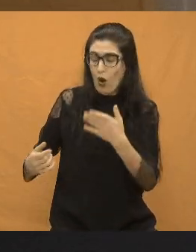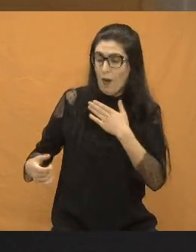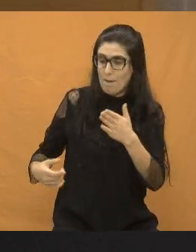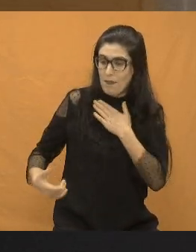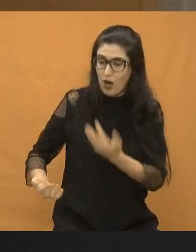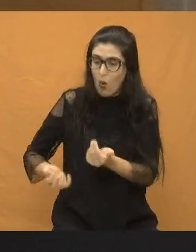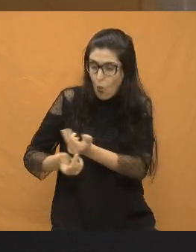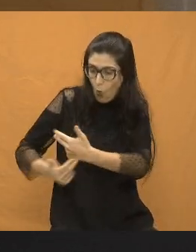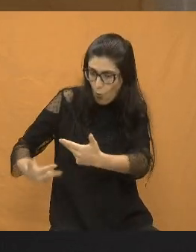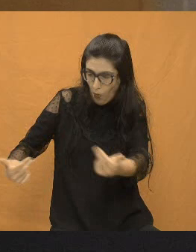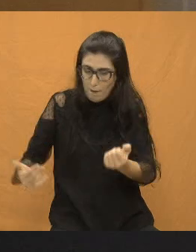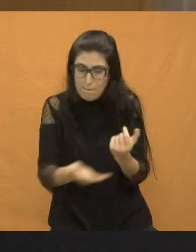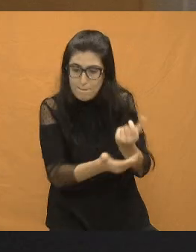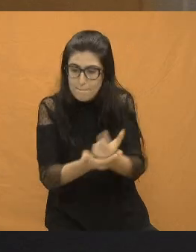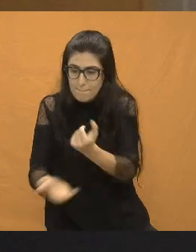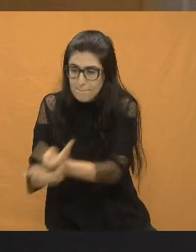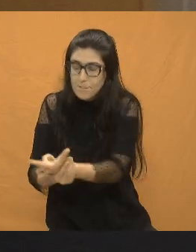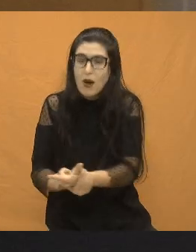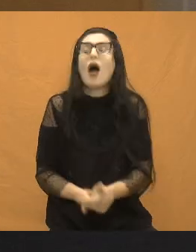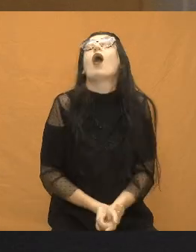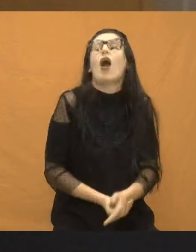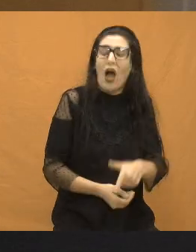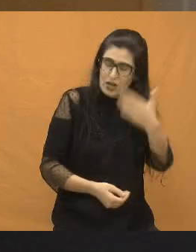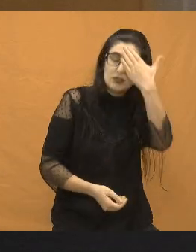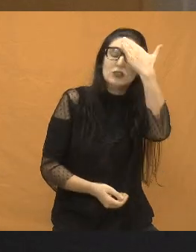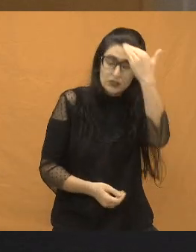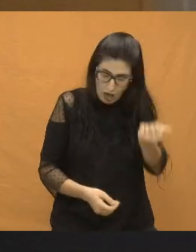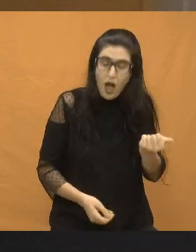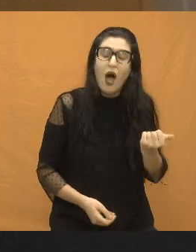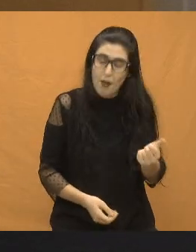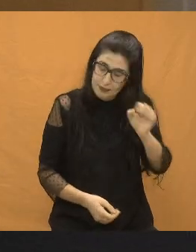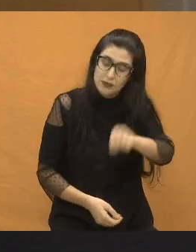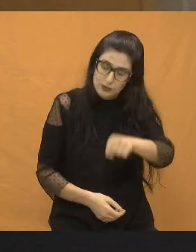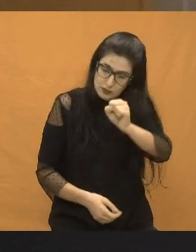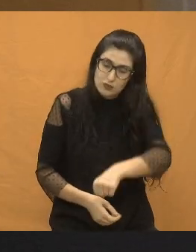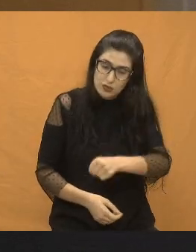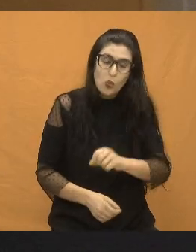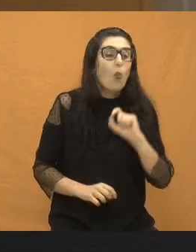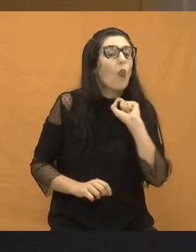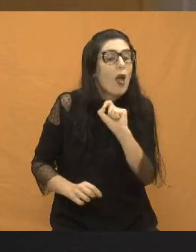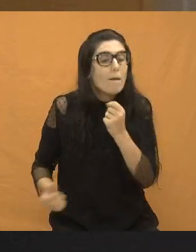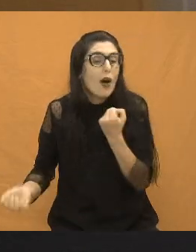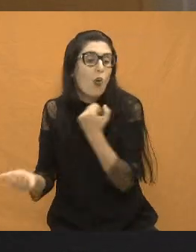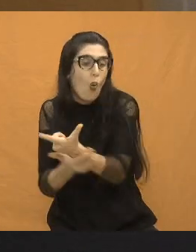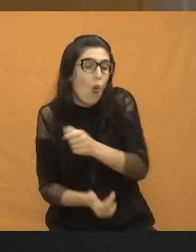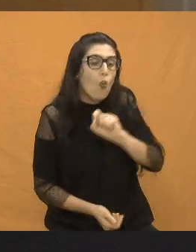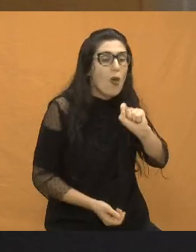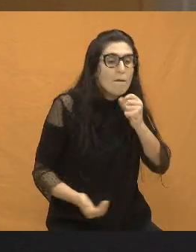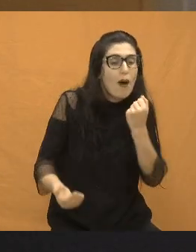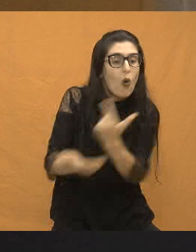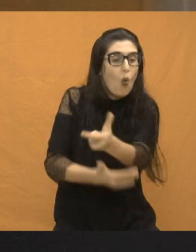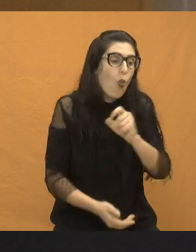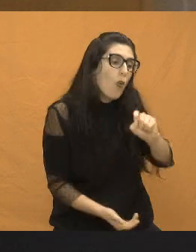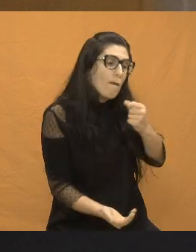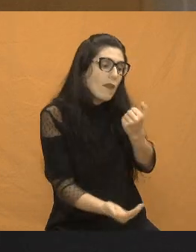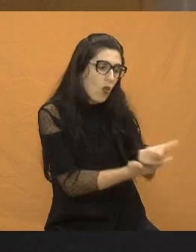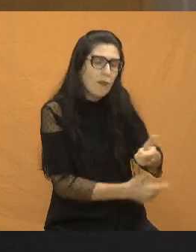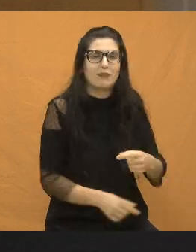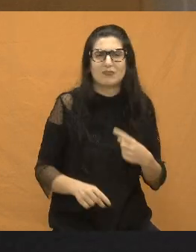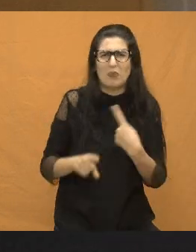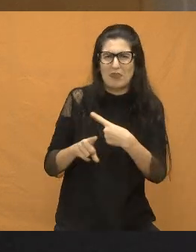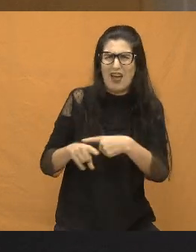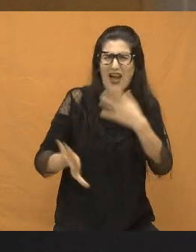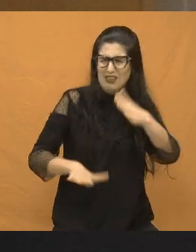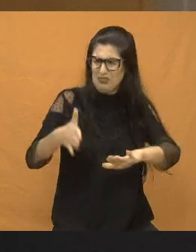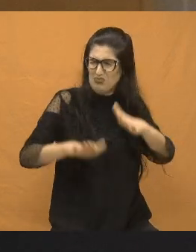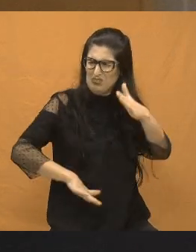das suas rentabilidades, aí você vai ter o resultado nominal. É interessante porque são nomes bem complexos que as pessoas,